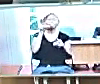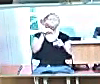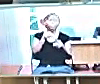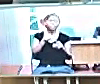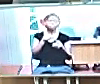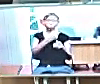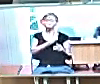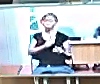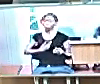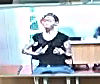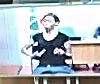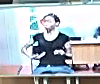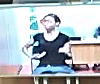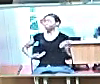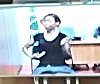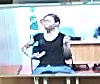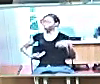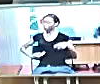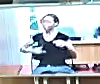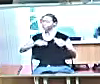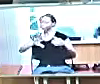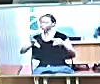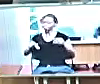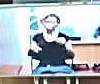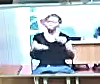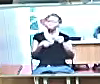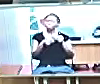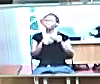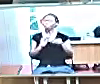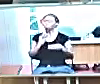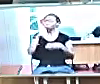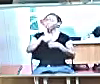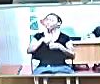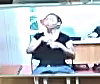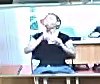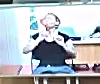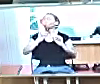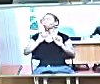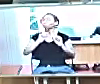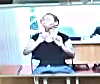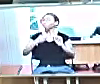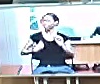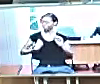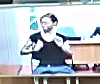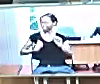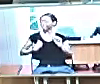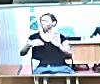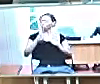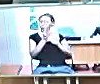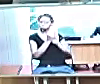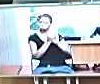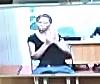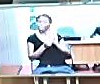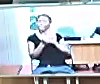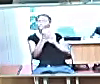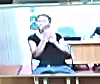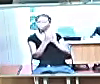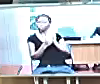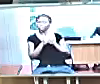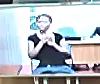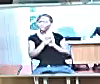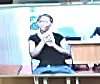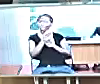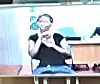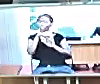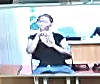pudesse incorporar no seu cotidiano agendas que estavam fora das políticas públicas